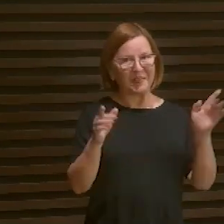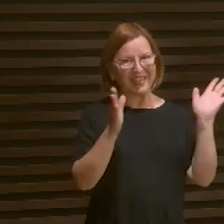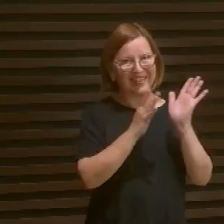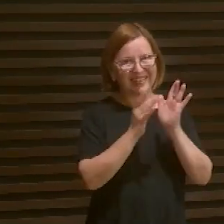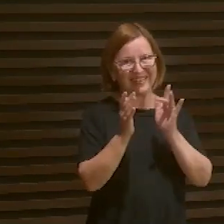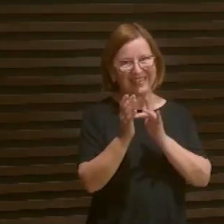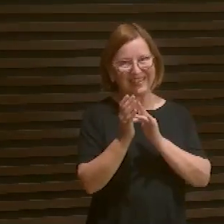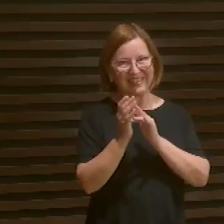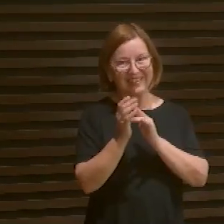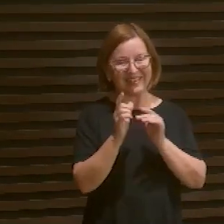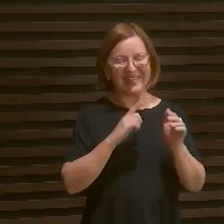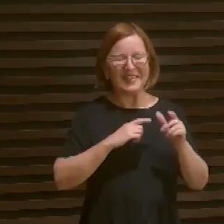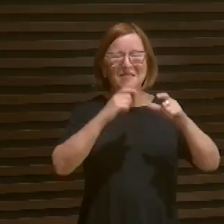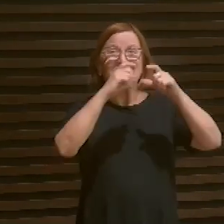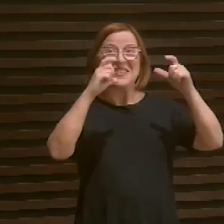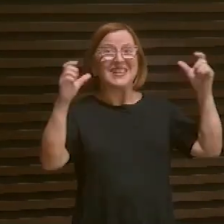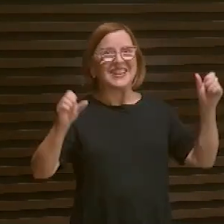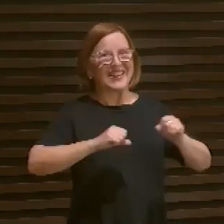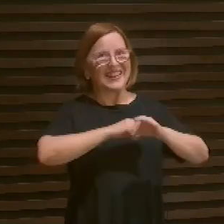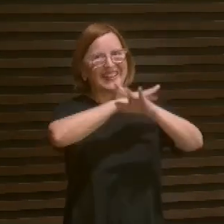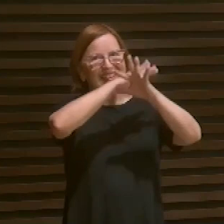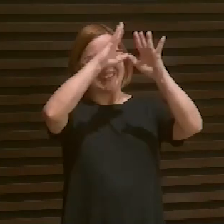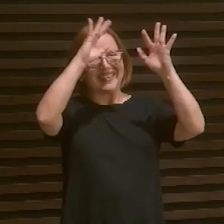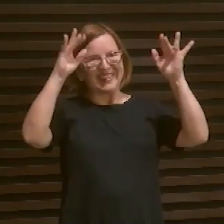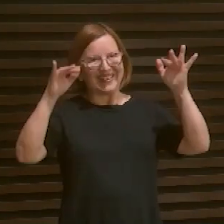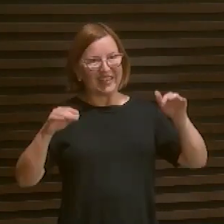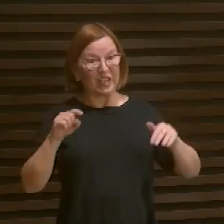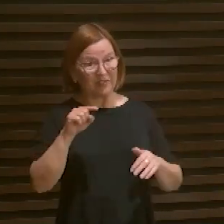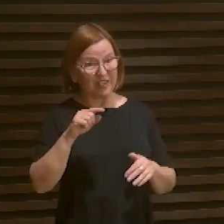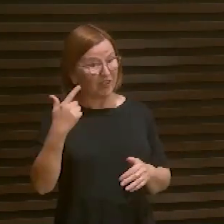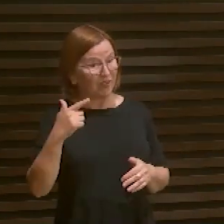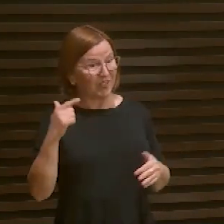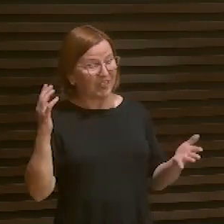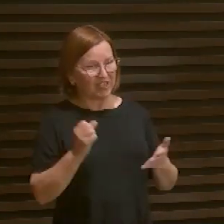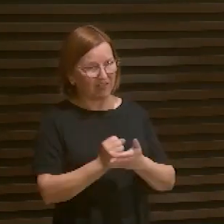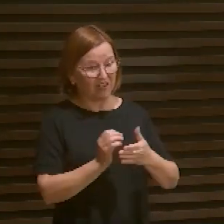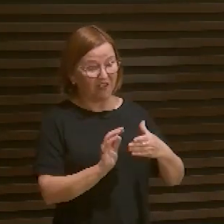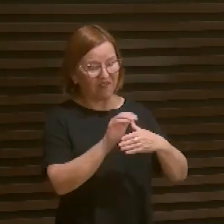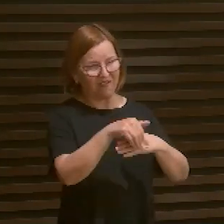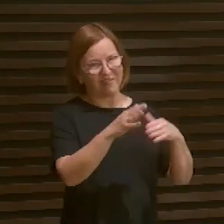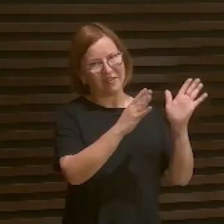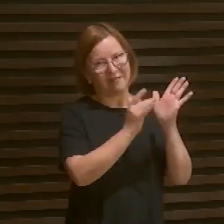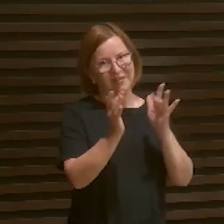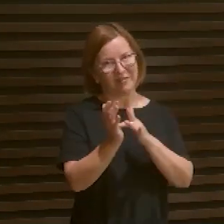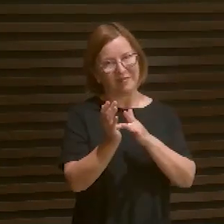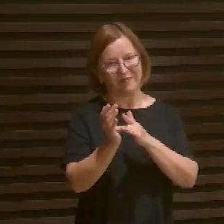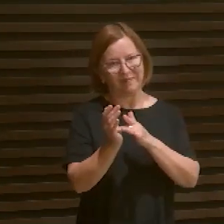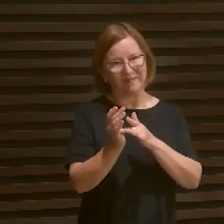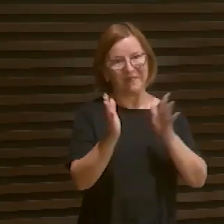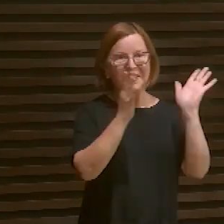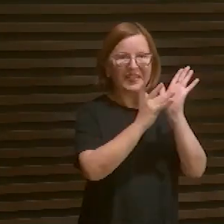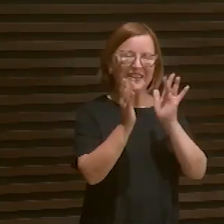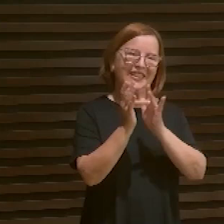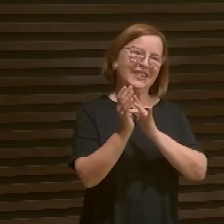maior glória do que ele. E você não tem salvação fora de Jesus. Ele